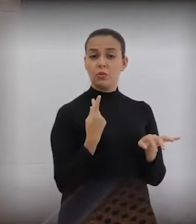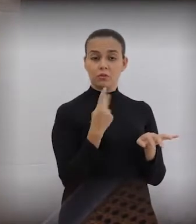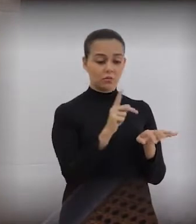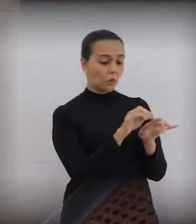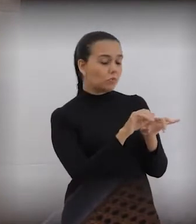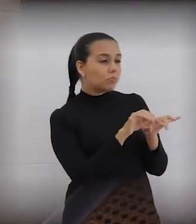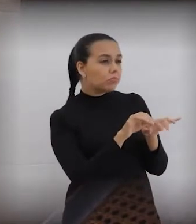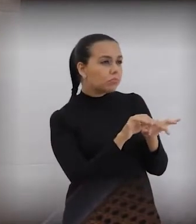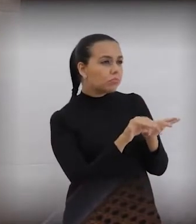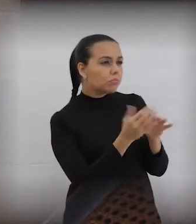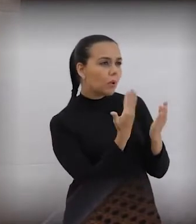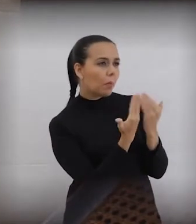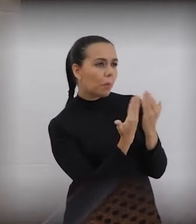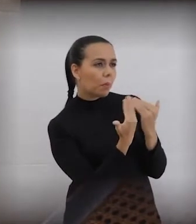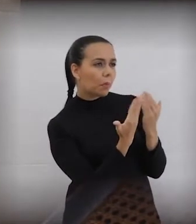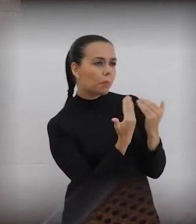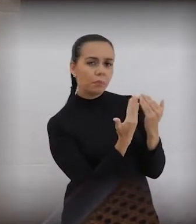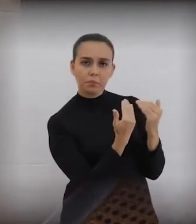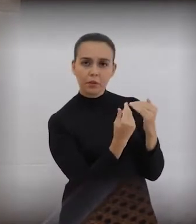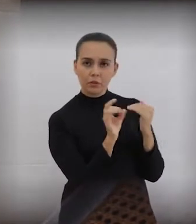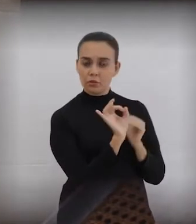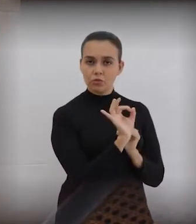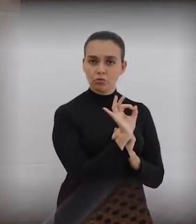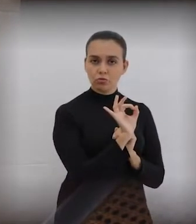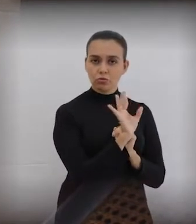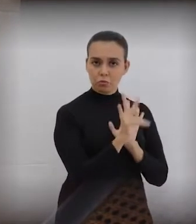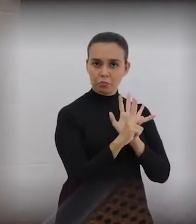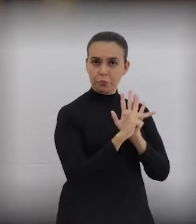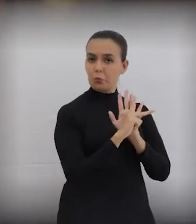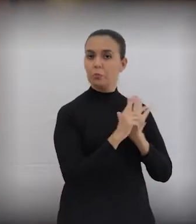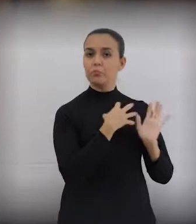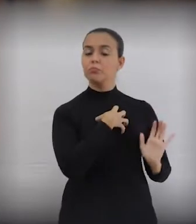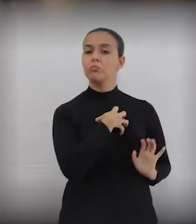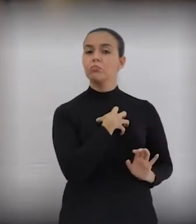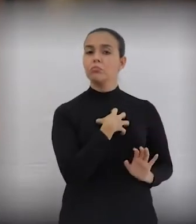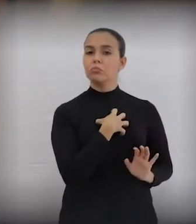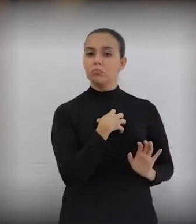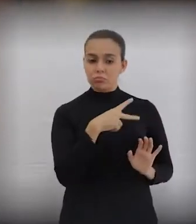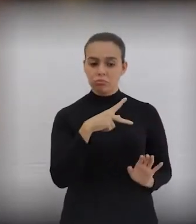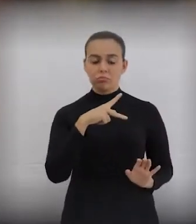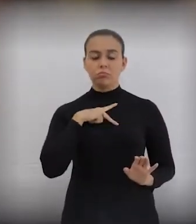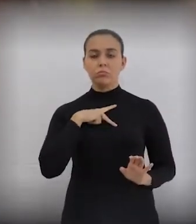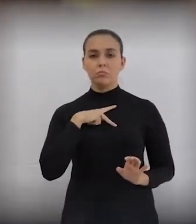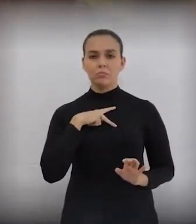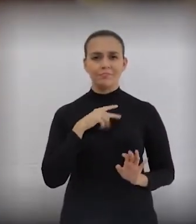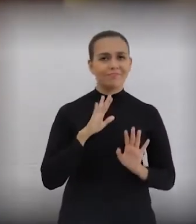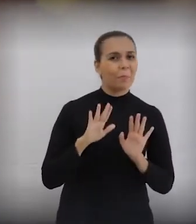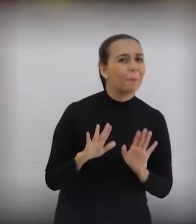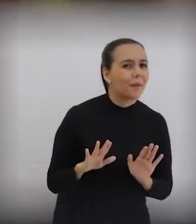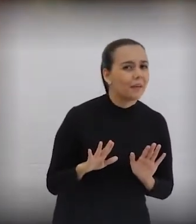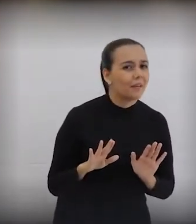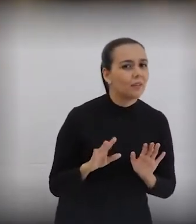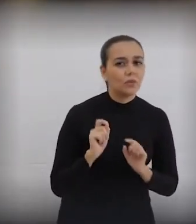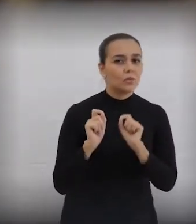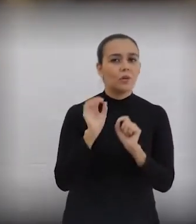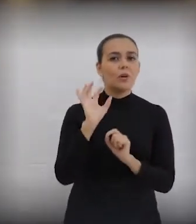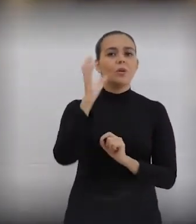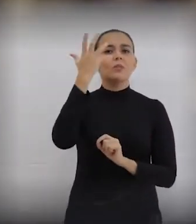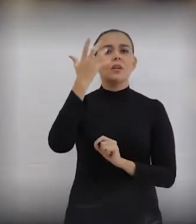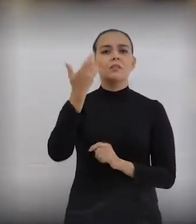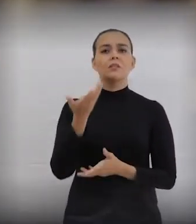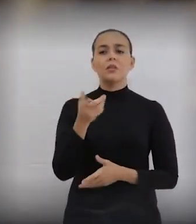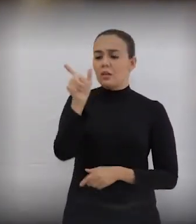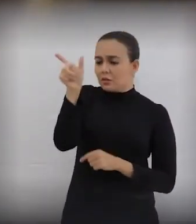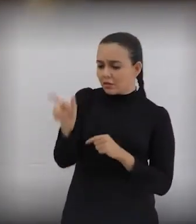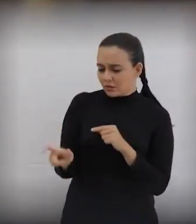seu, um canal privado seu, uma audiência privada sua, é que, de repente, a gente exacerba a questão